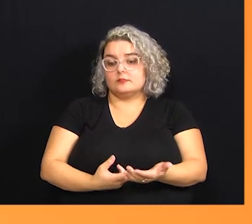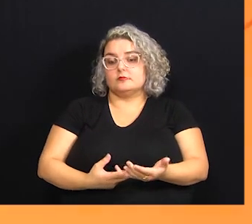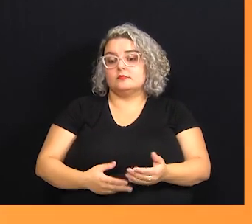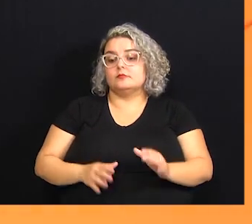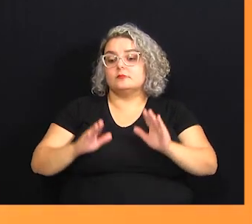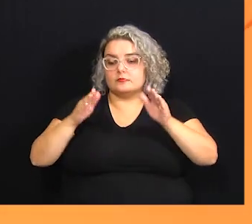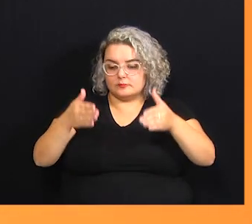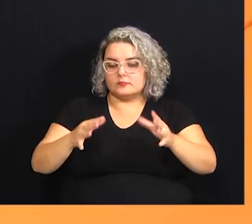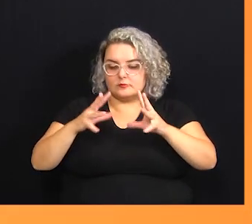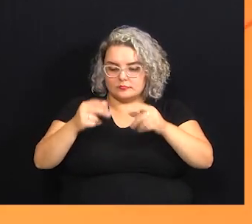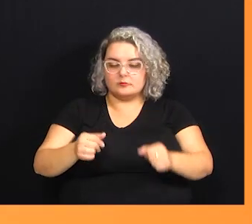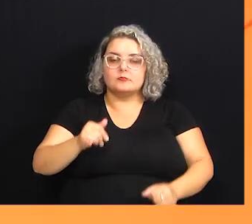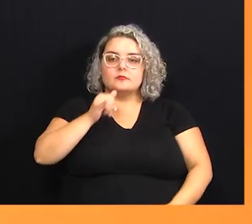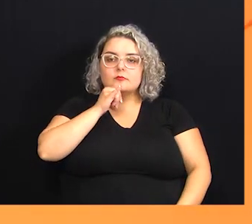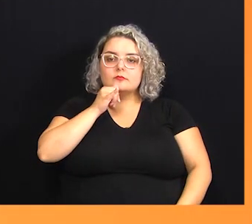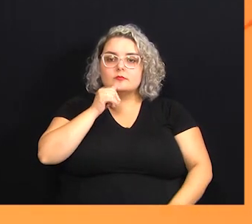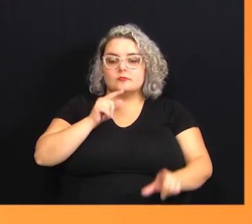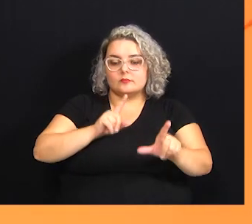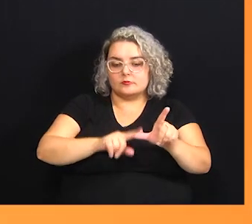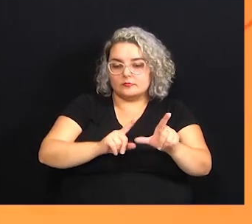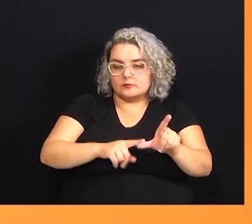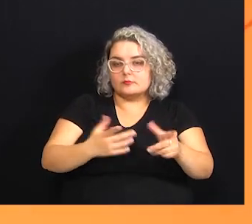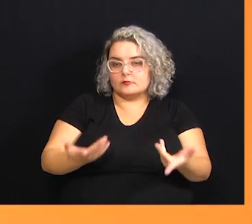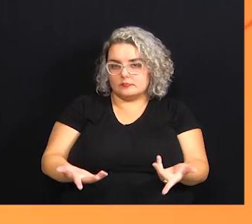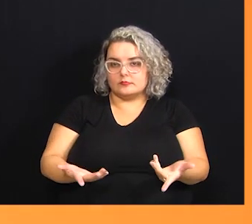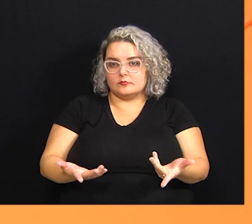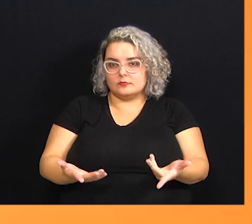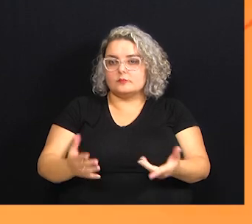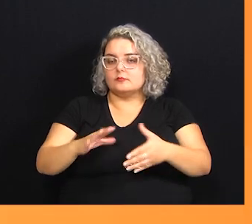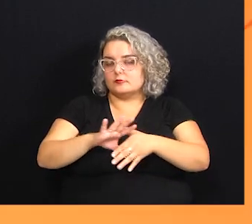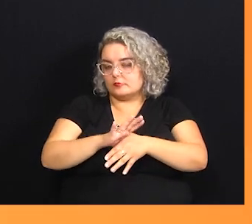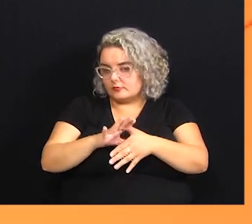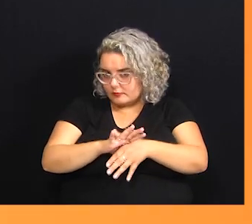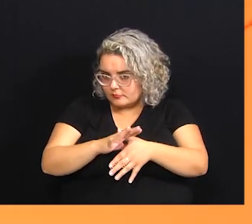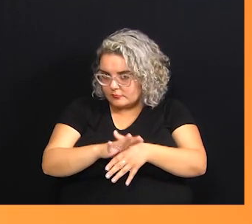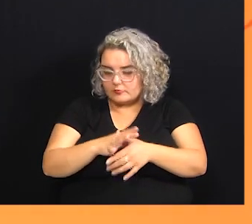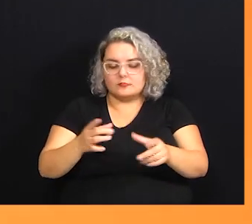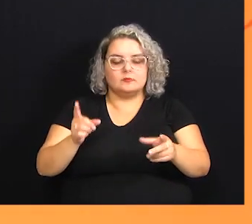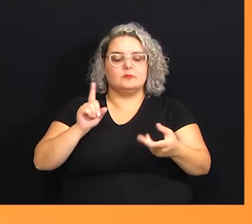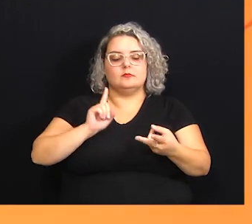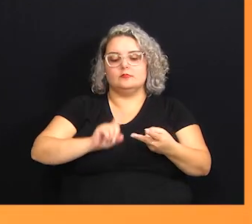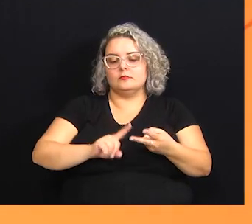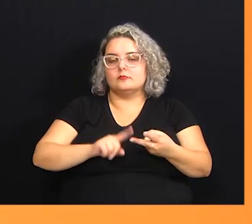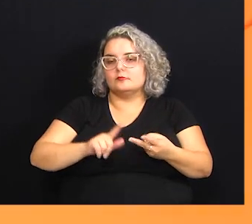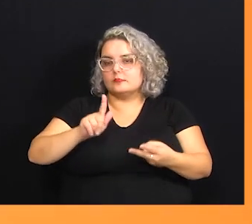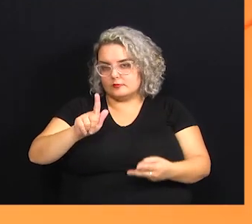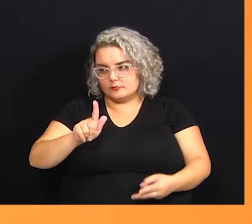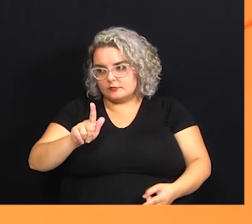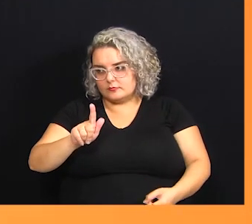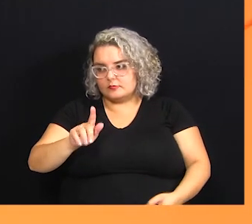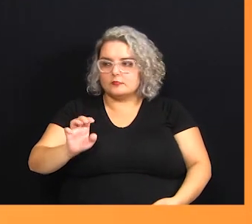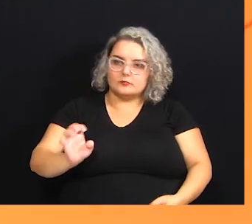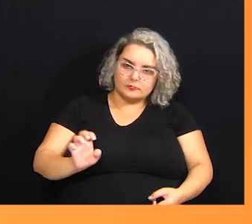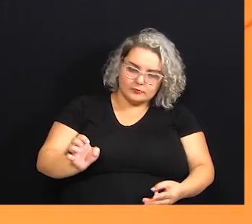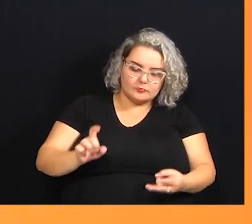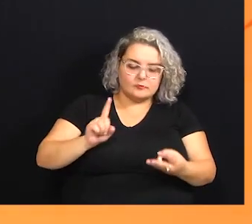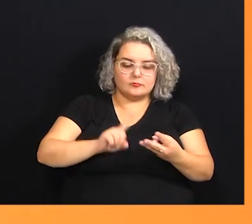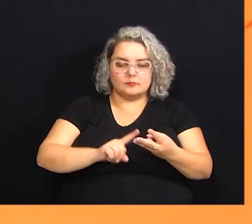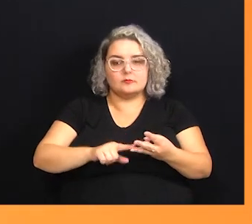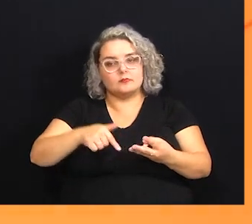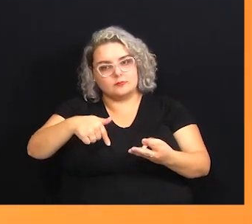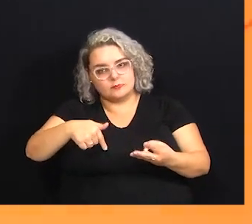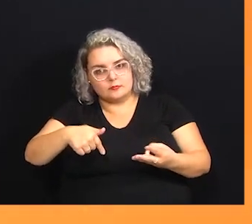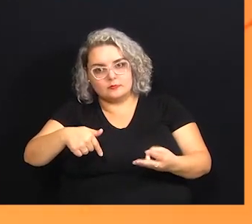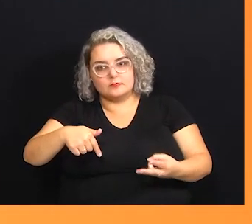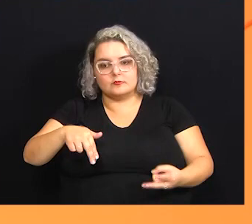literal. Porque assim, por exemplo, o L tá voltado para lésbicas, o G usado para gays, o